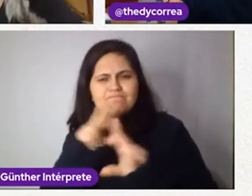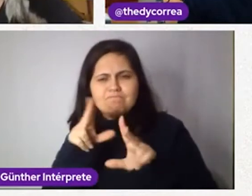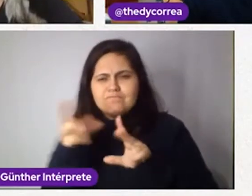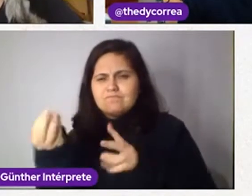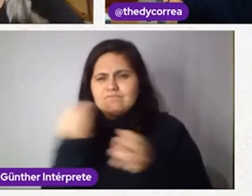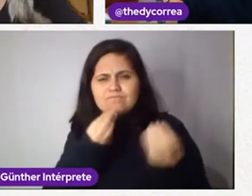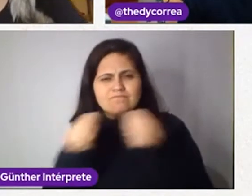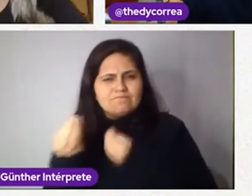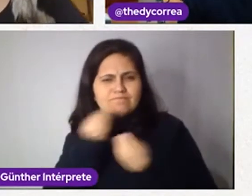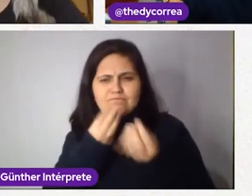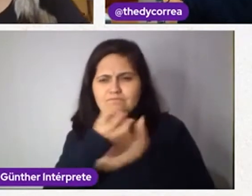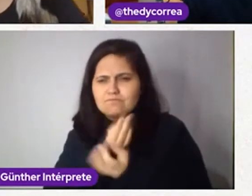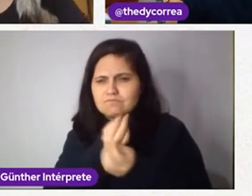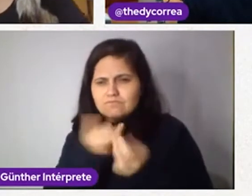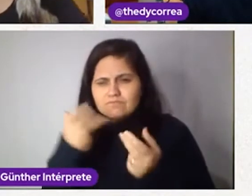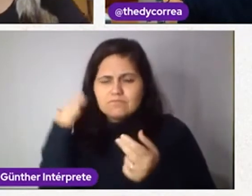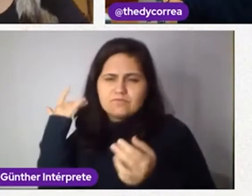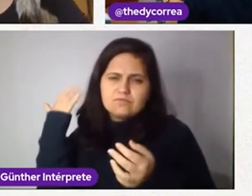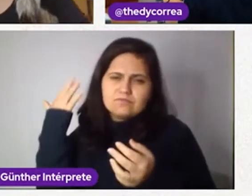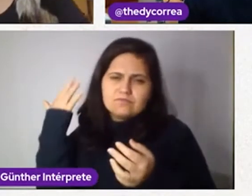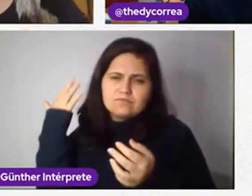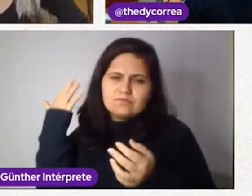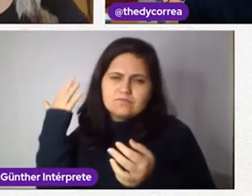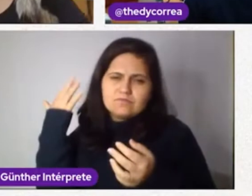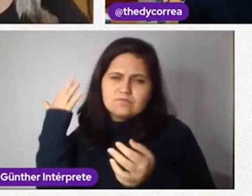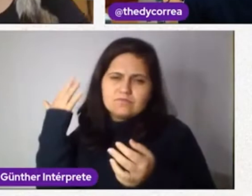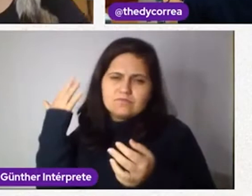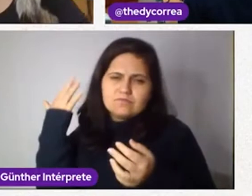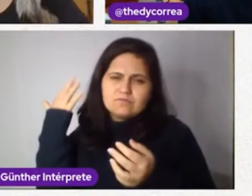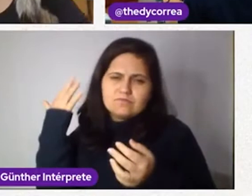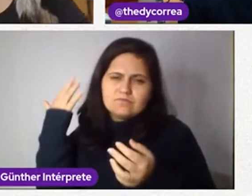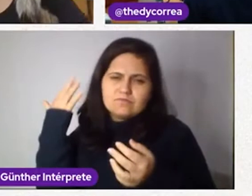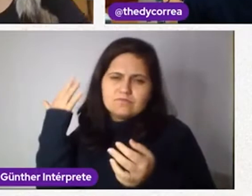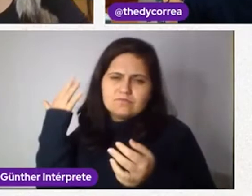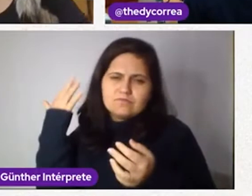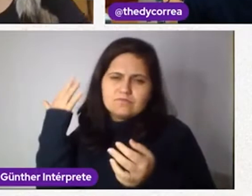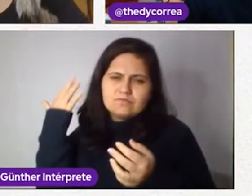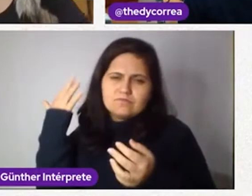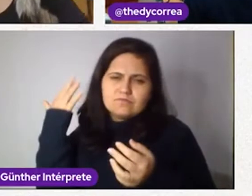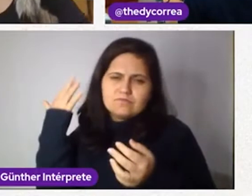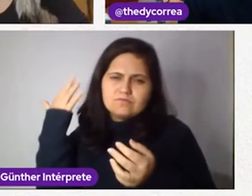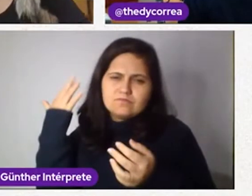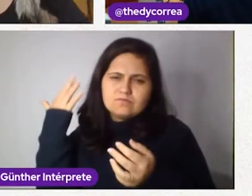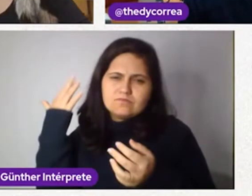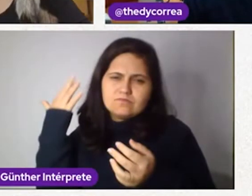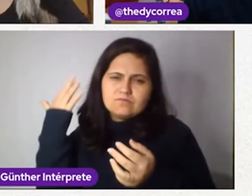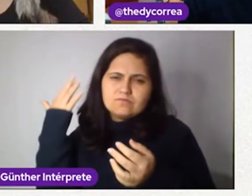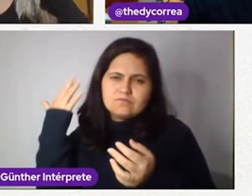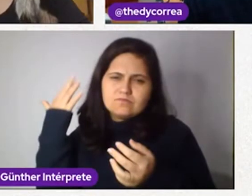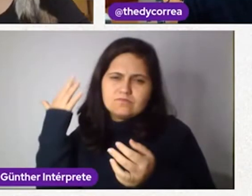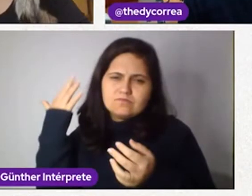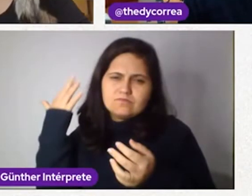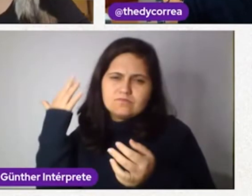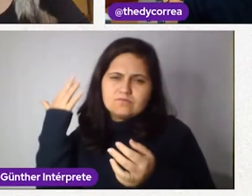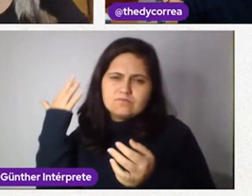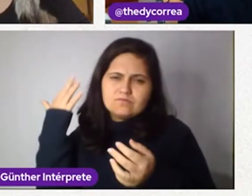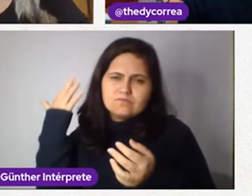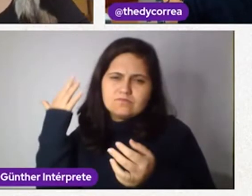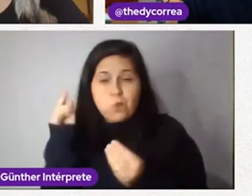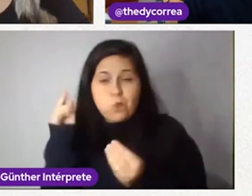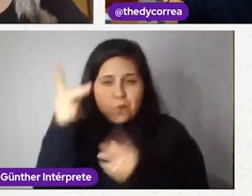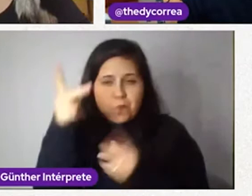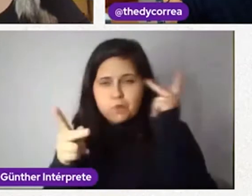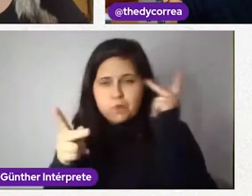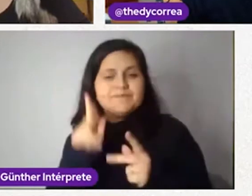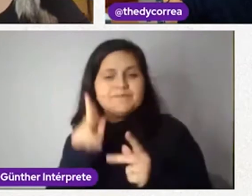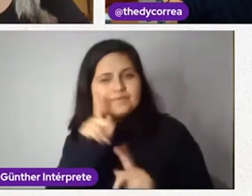durante todo esse tempo aí, com nenhum, vou fazer 35 anos, eu recolhi muitas histórias, né, de gente